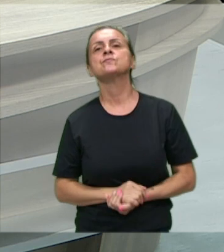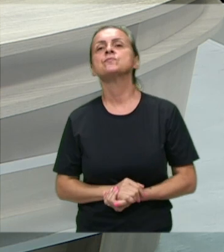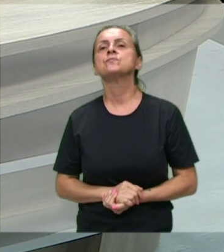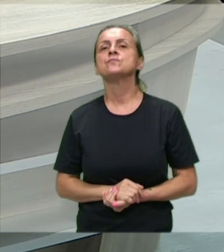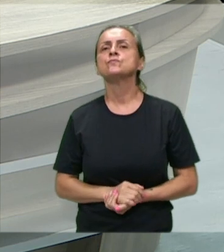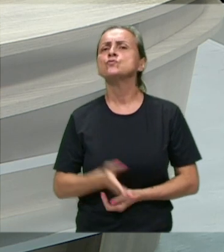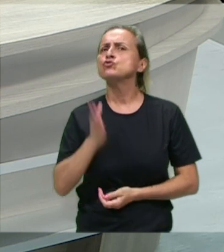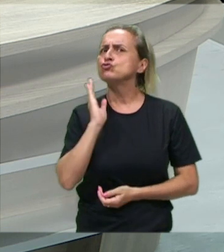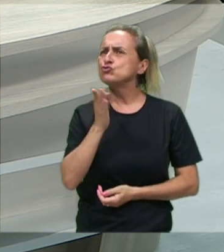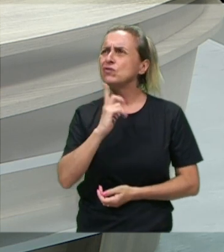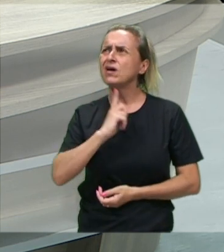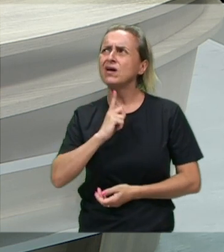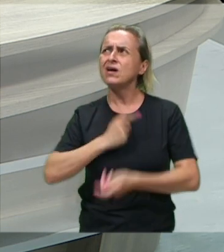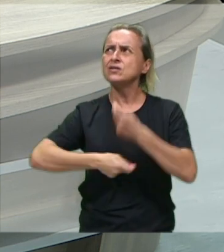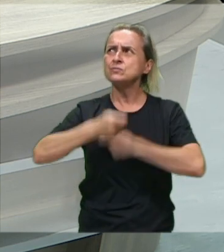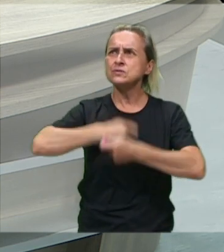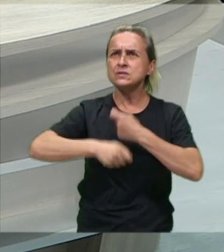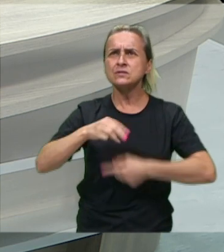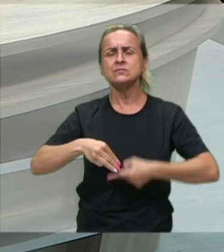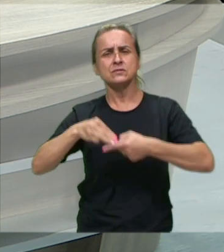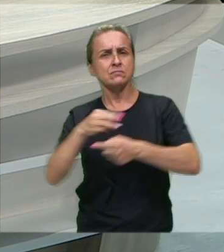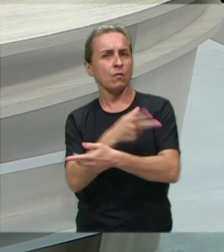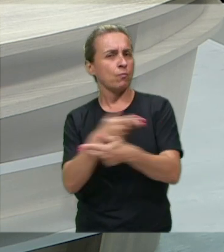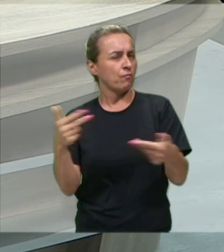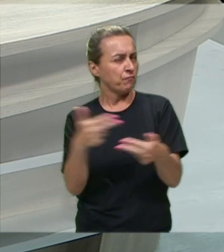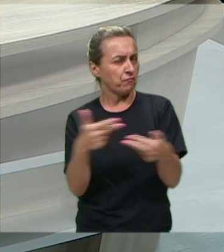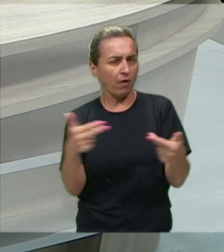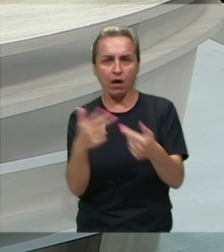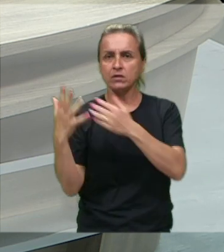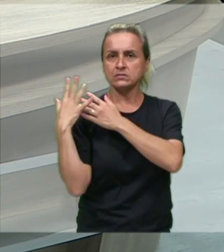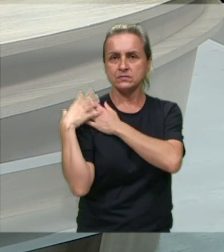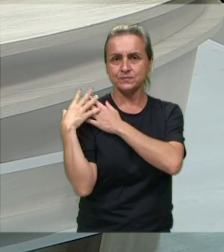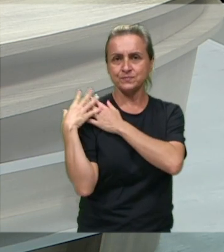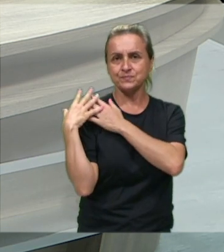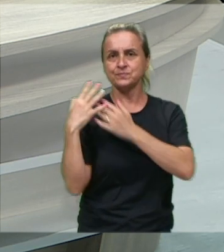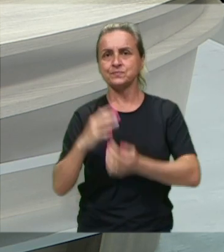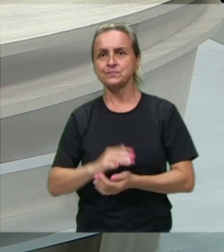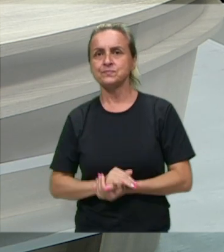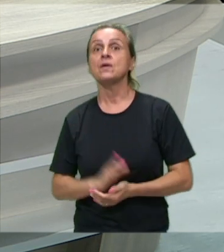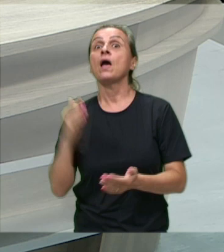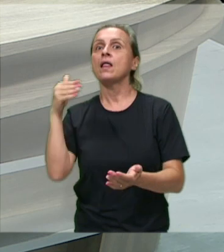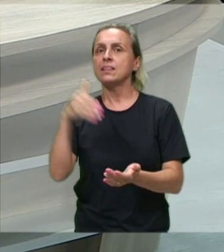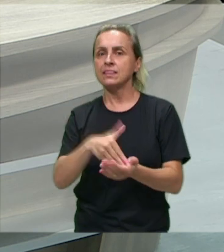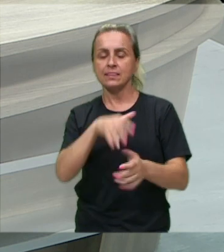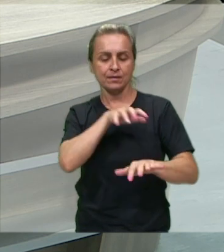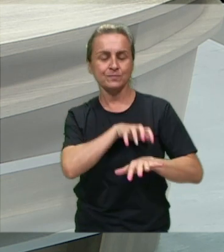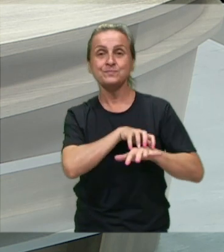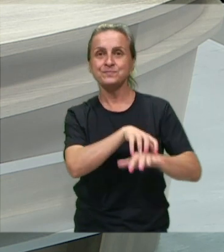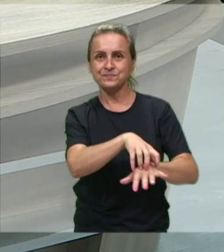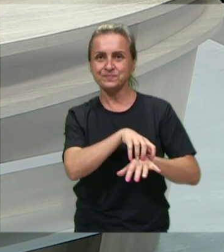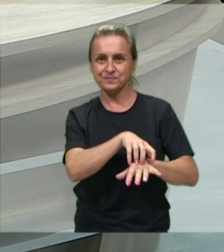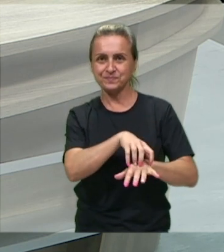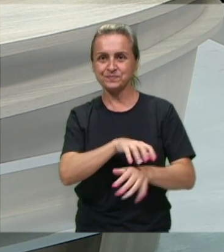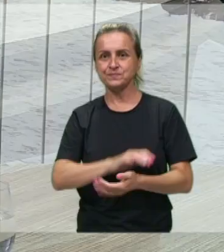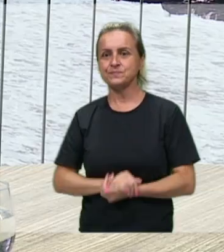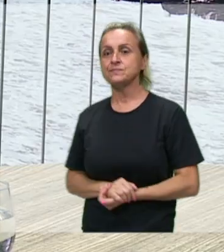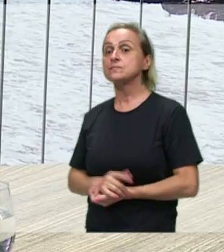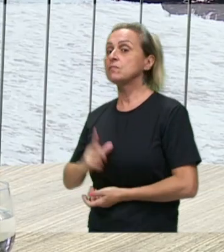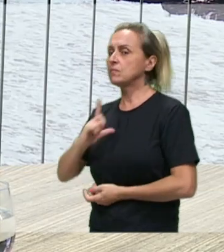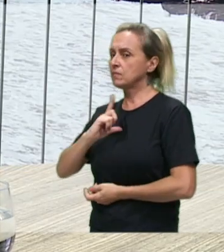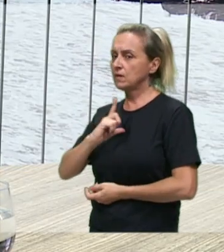na administração municipal, foram vários cargos, né? Inclusive até no turismo. Eu tive o